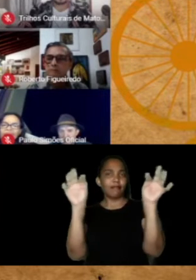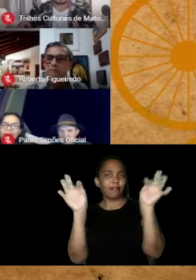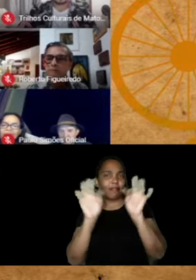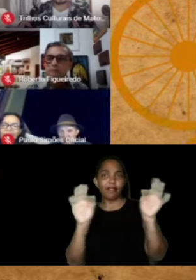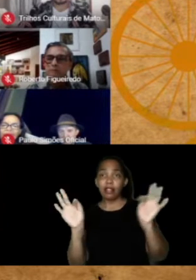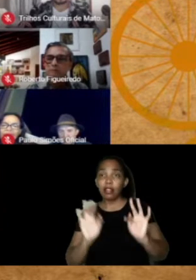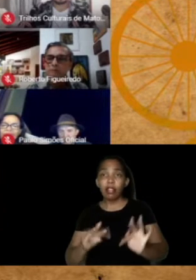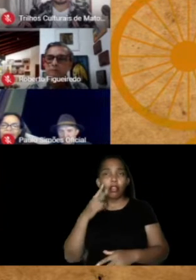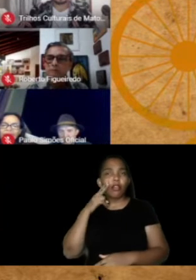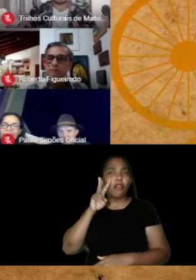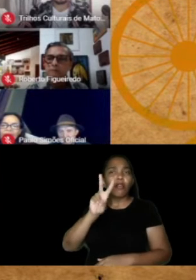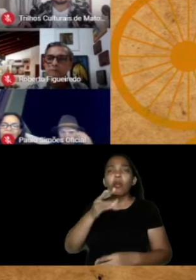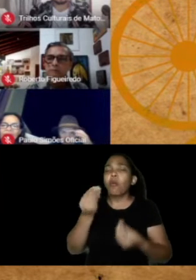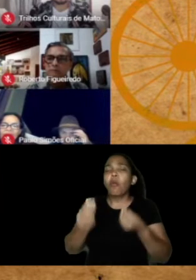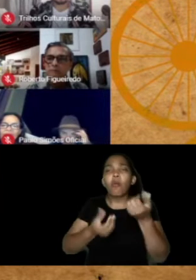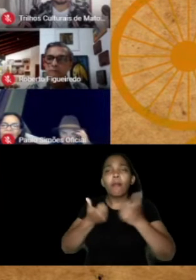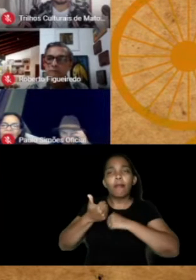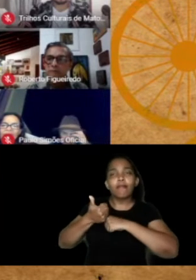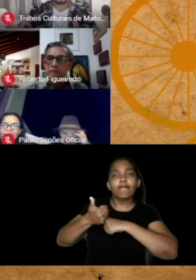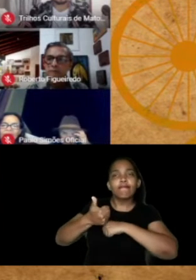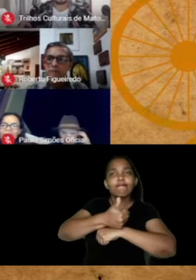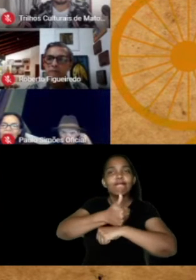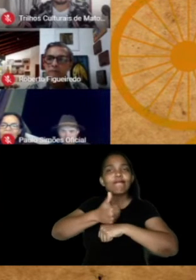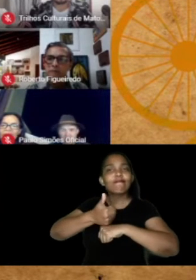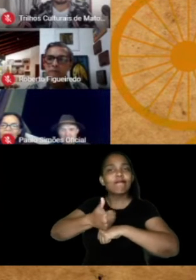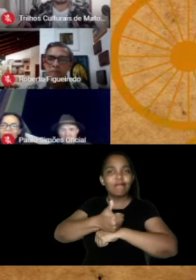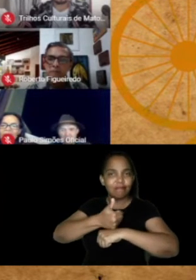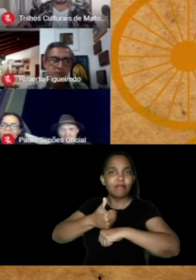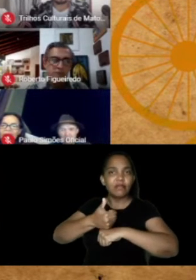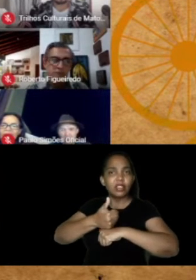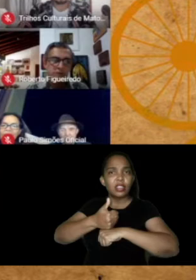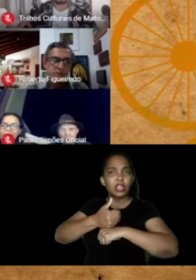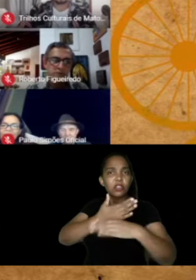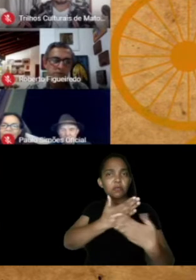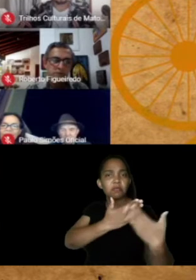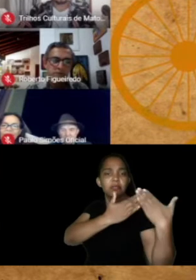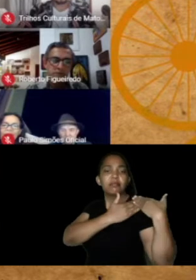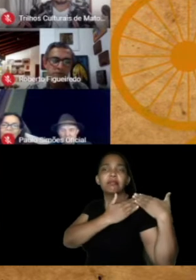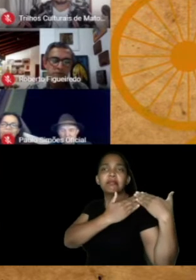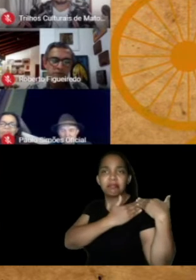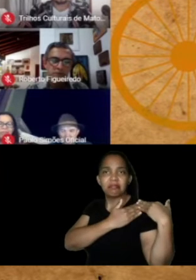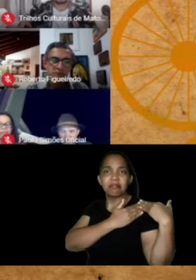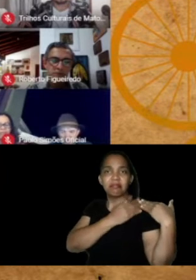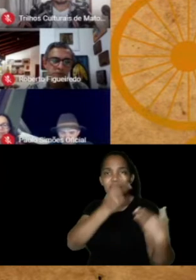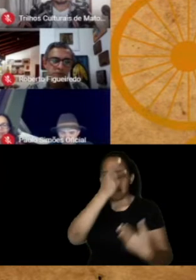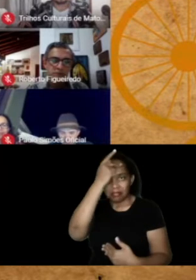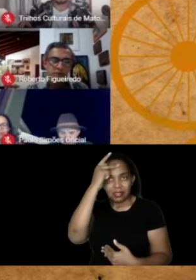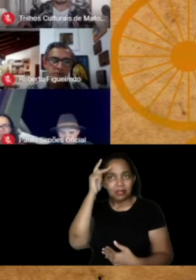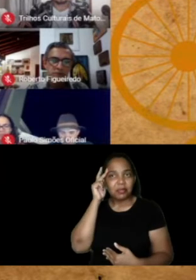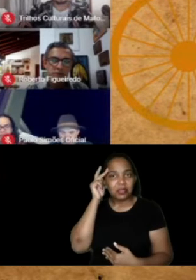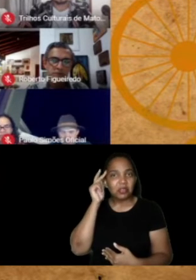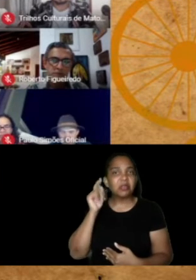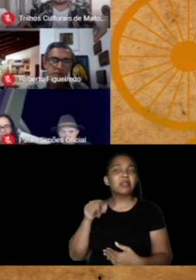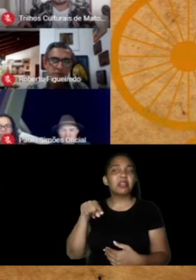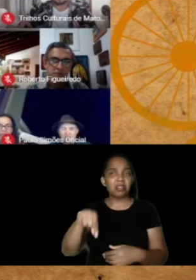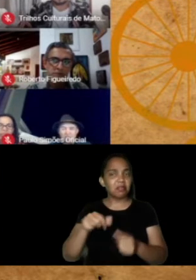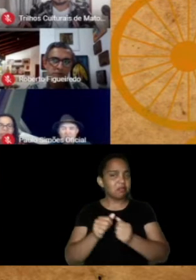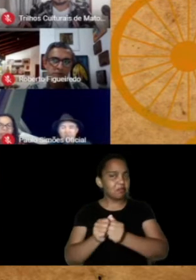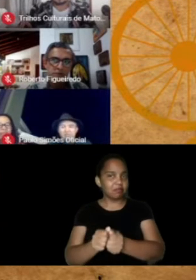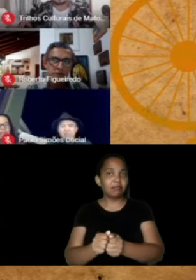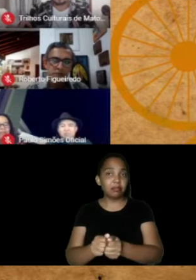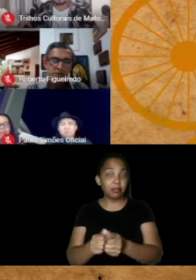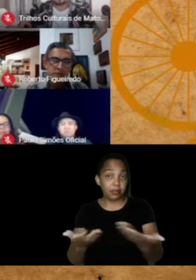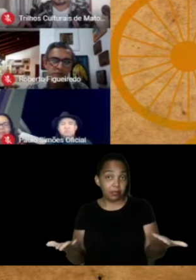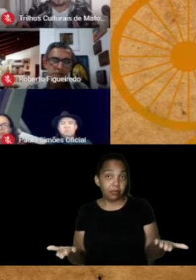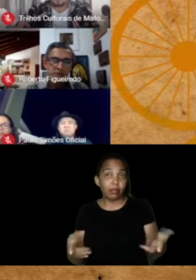ver a qualidade, de ver o compromisso das pessoas que se apresentaram ontem.